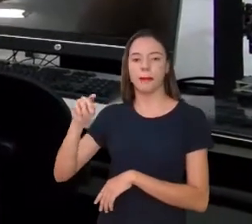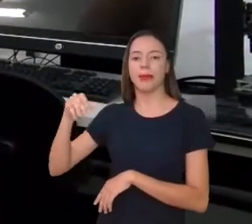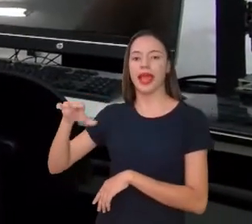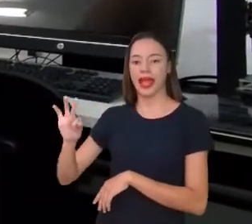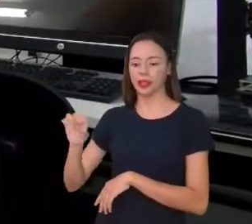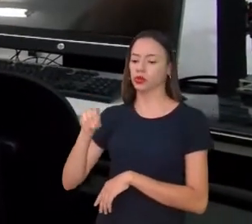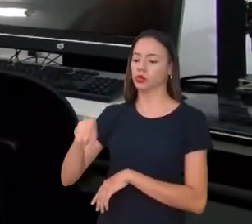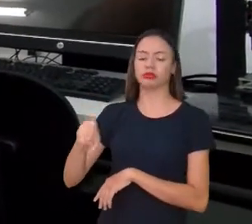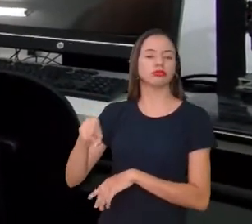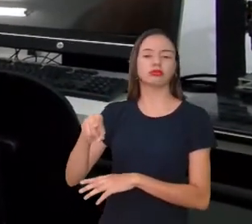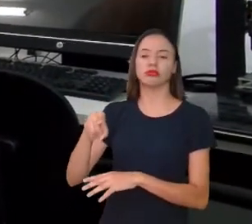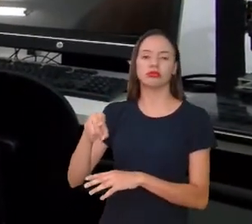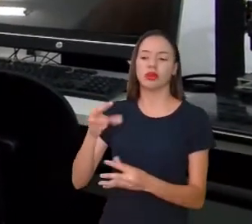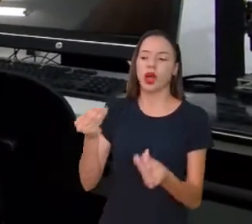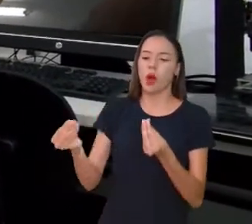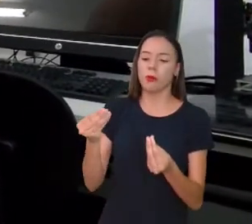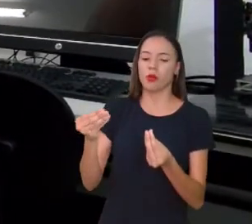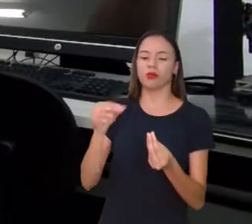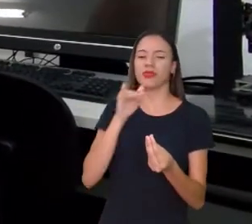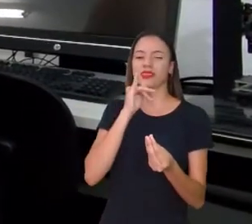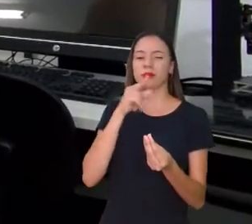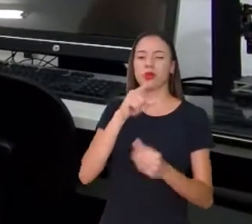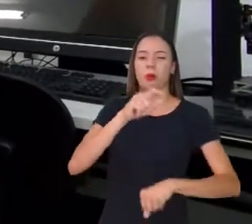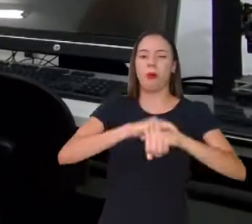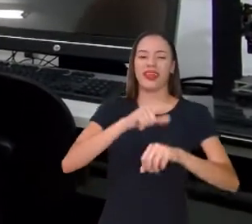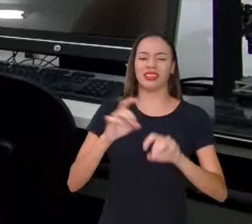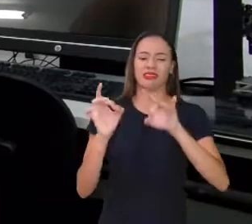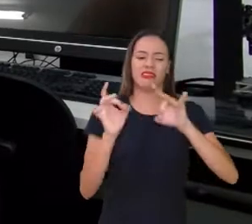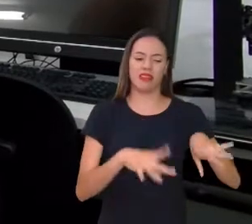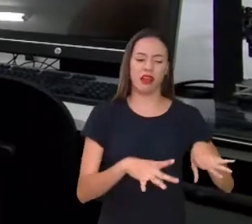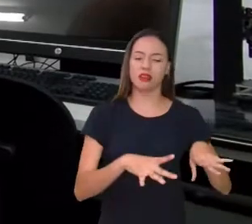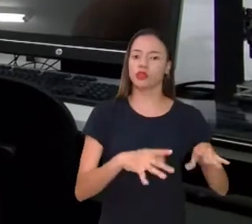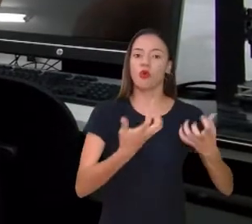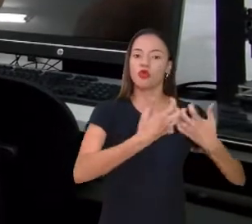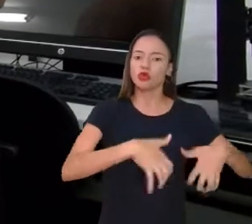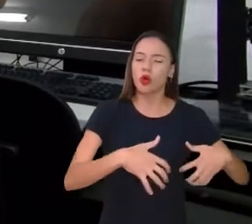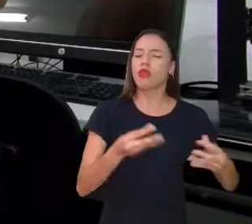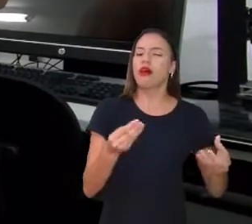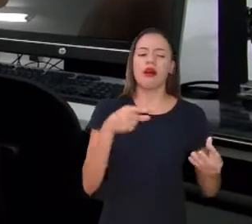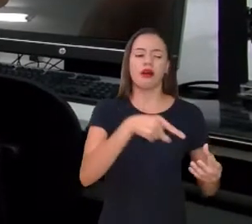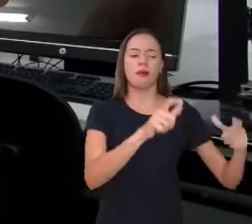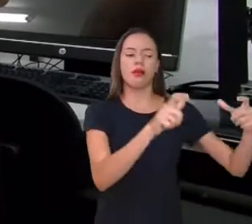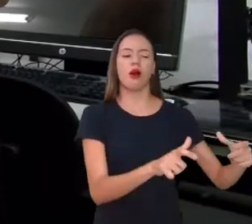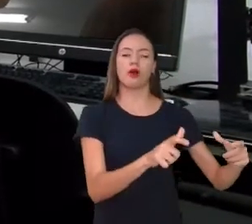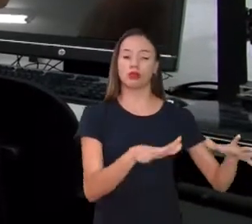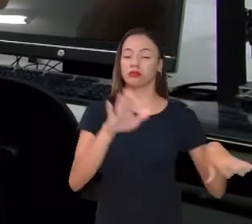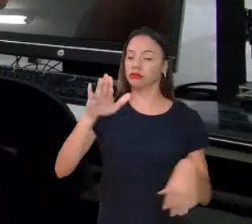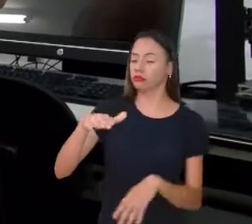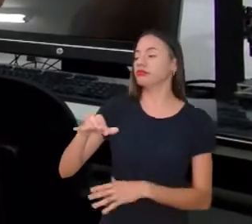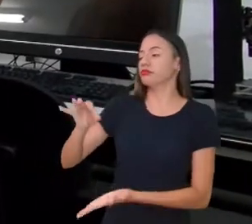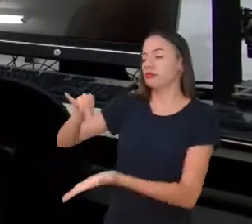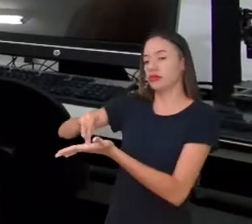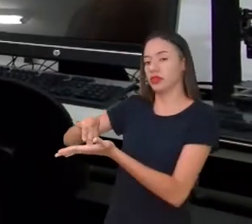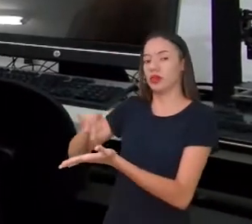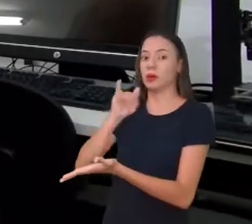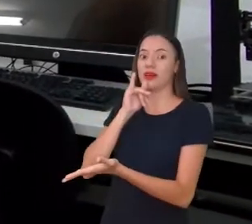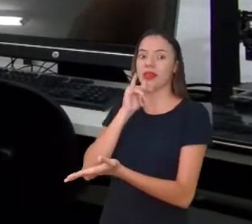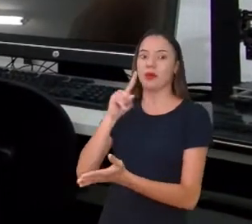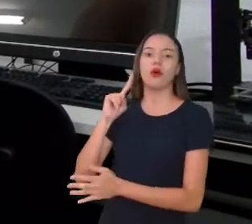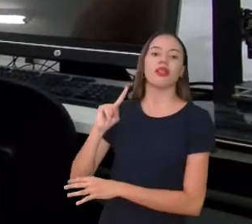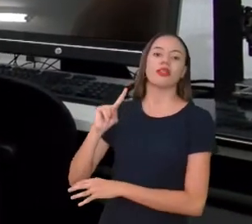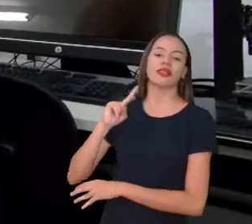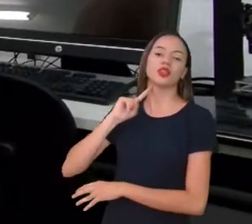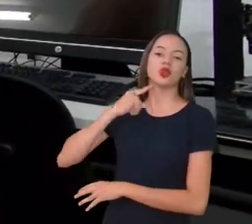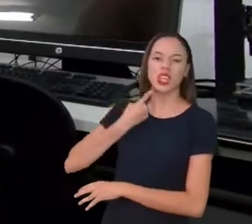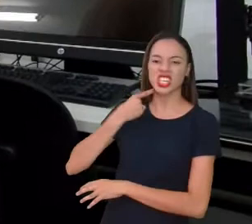né? Para onde é que eles vão? Isso, vocês sabem, não é? Que a gente tem hoje, se no lixo da nossa casa, a gente não pode jogar um